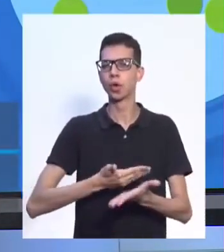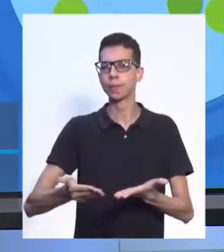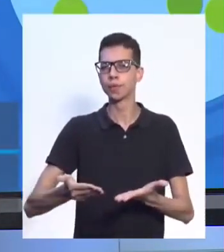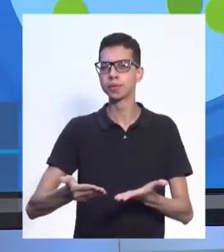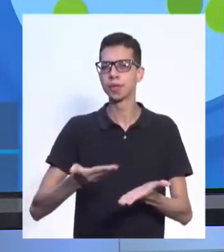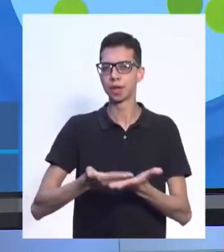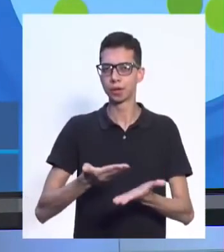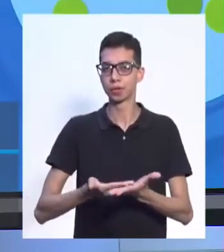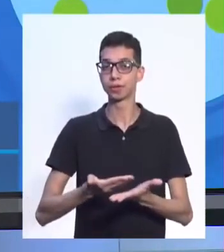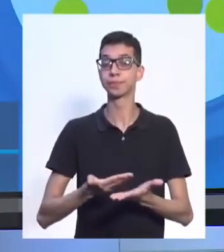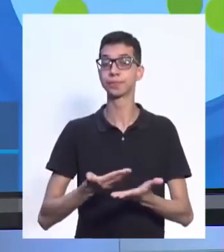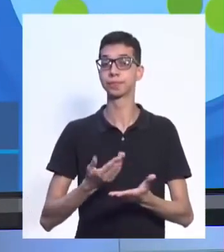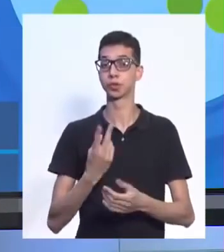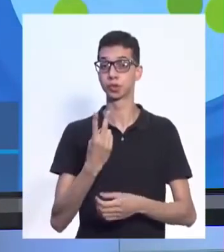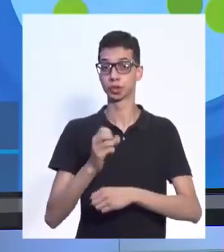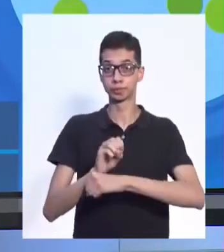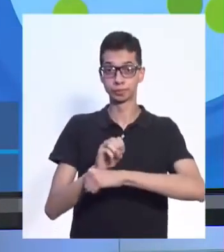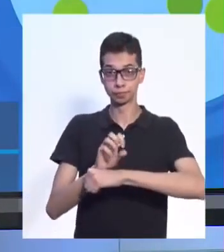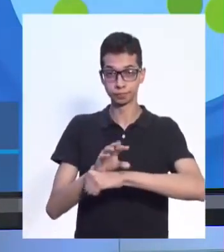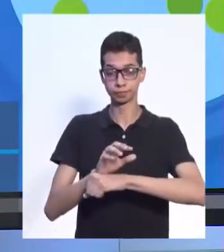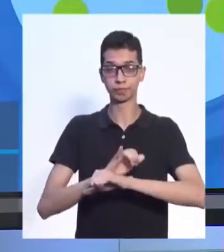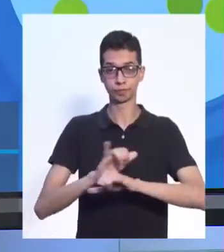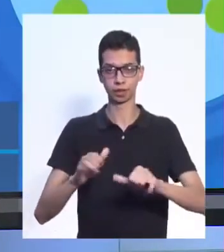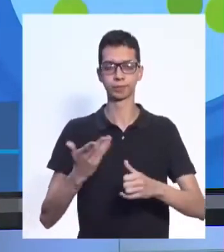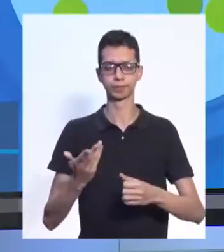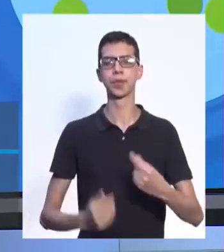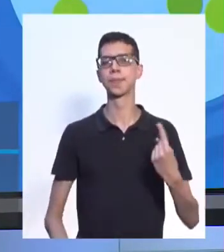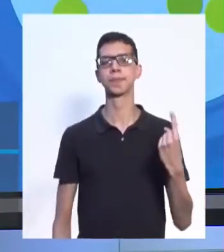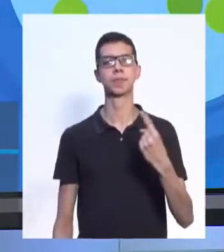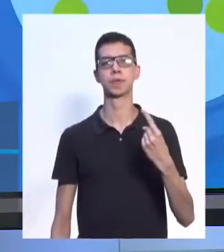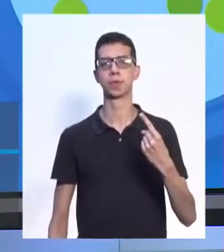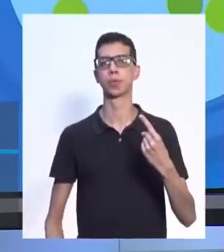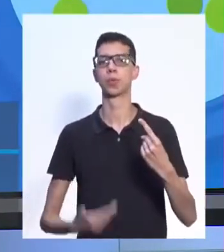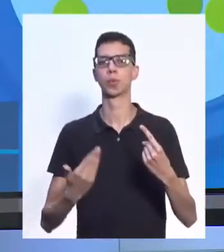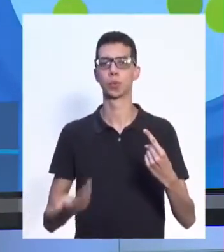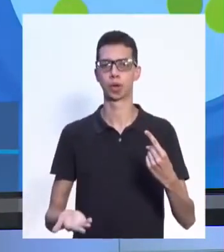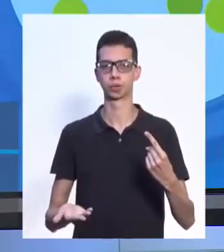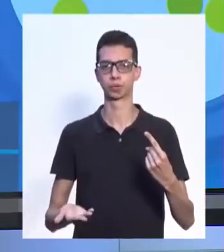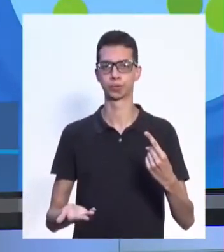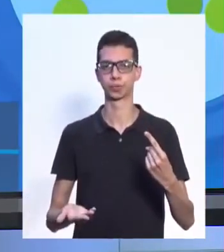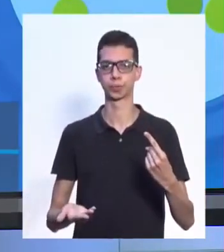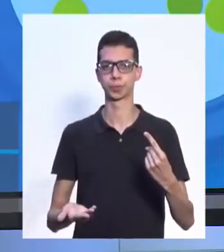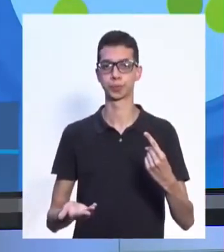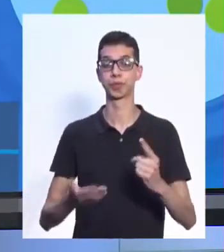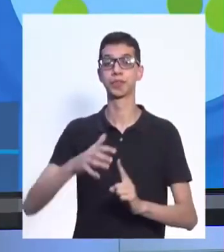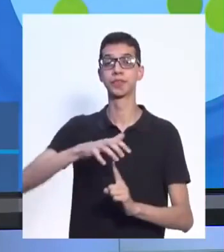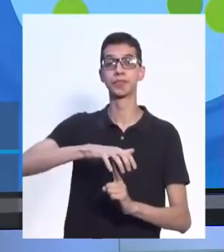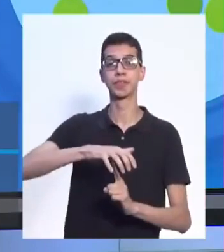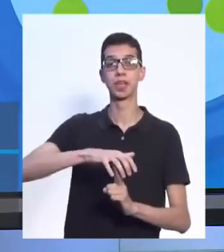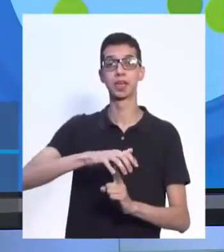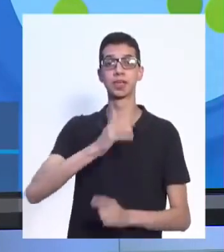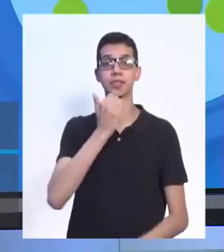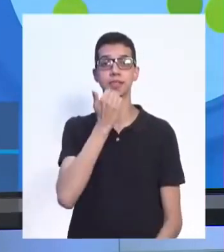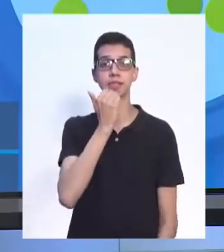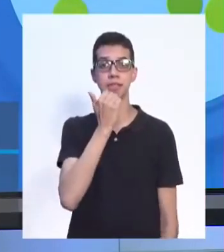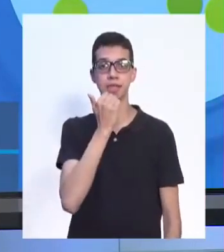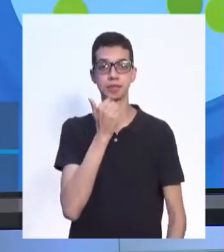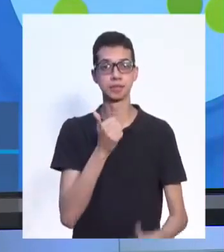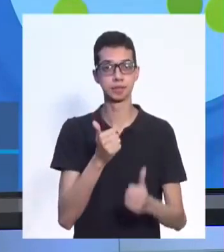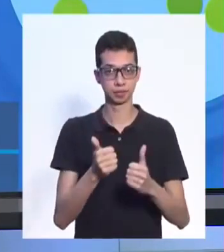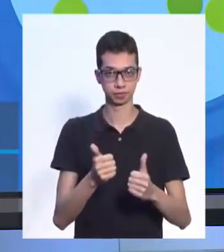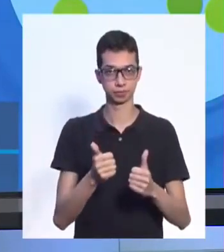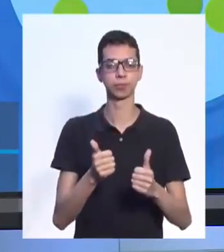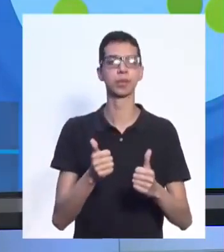aí para vocês, né? Então, o primeiro deles é sobre a Feira de Ciências, né? Que